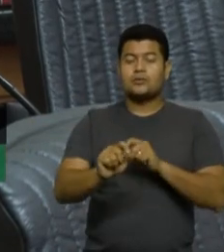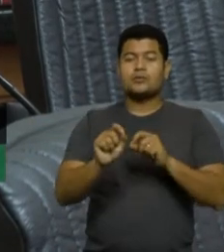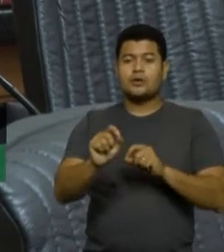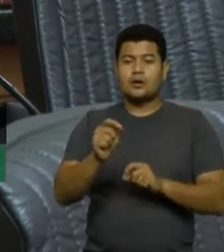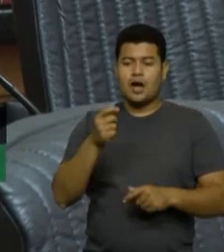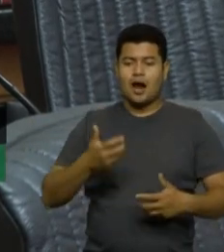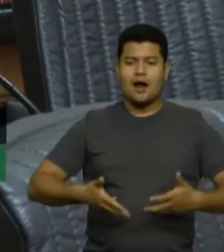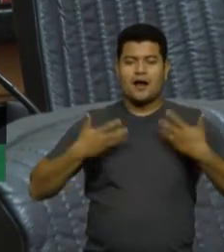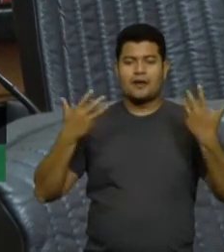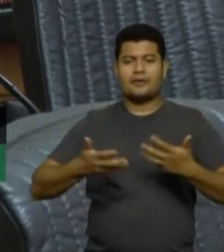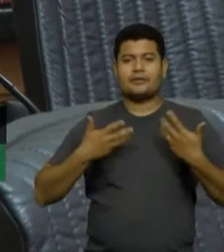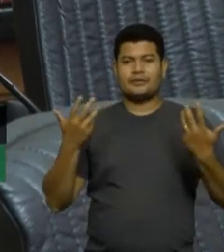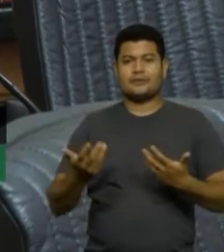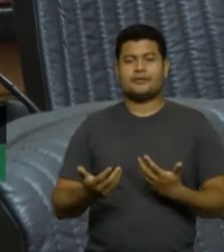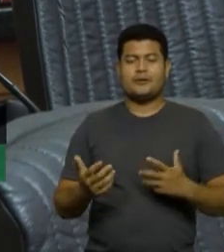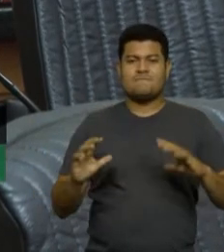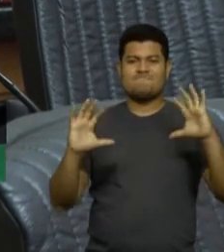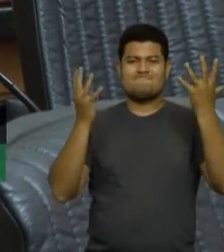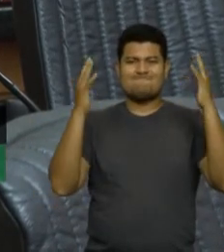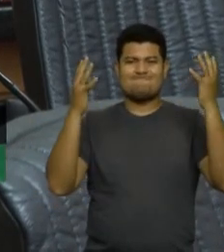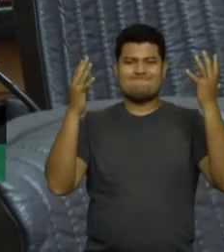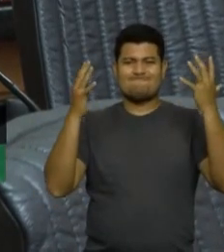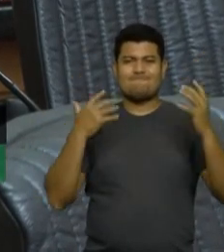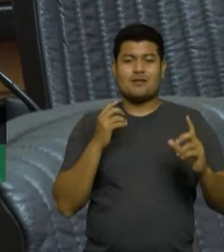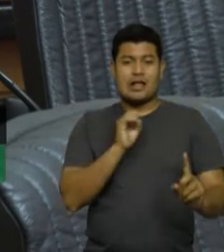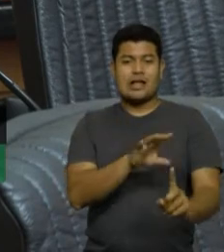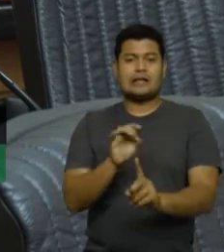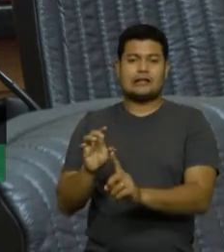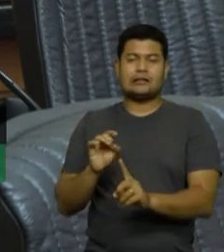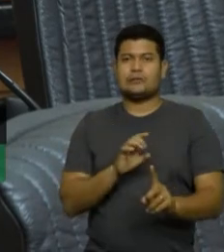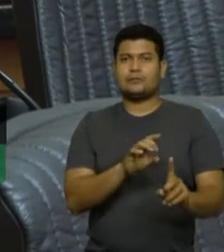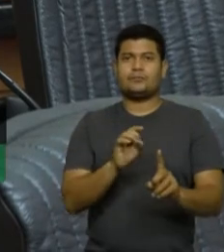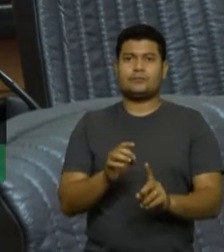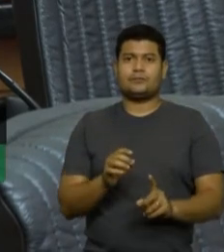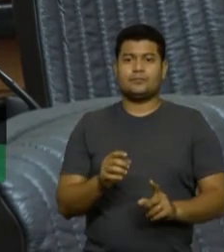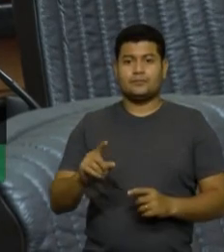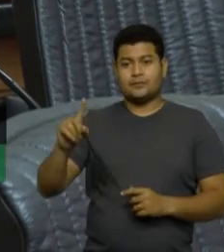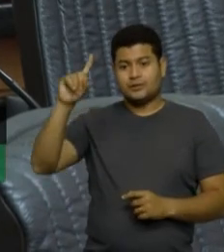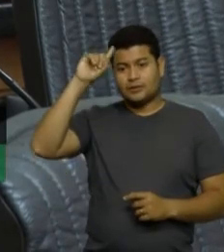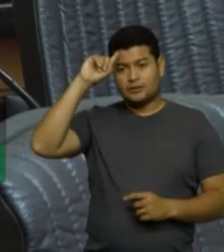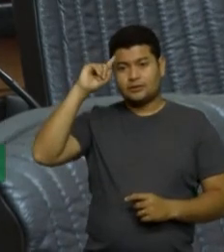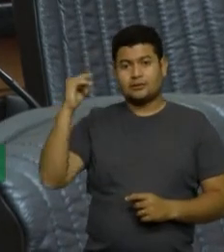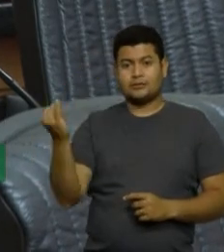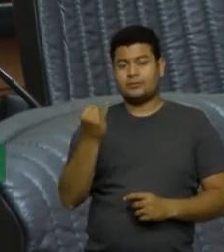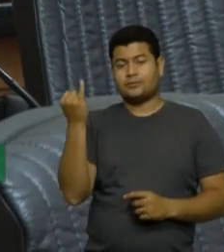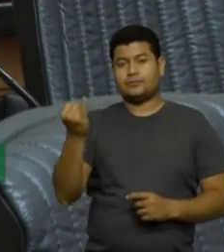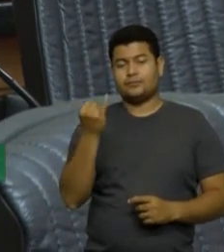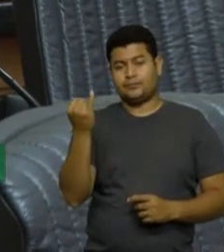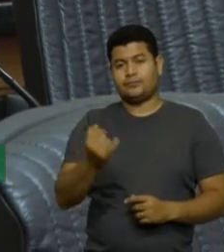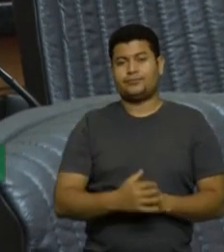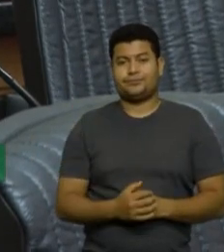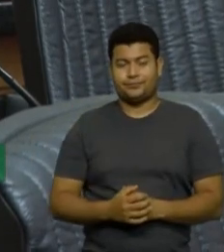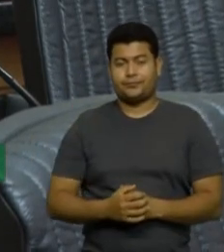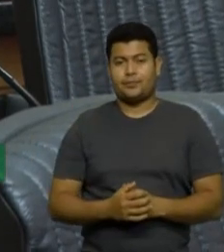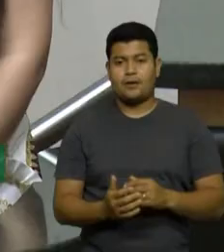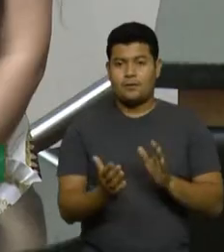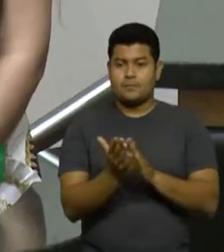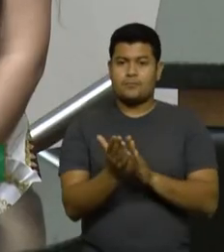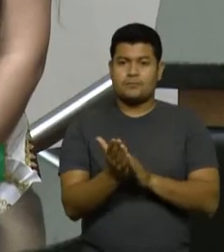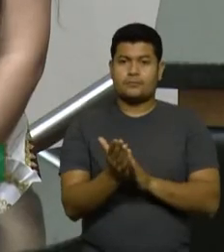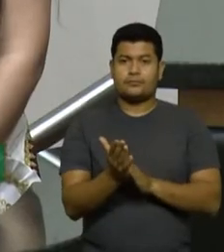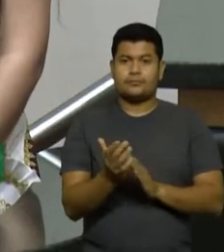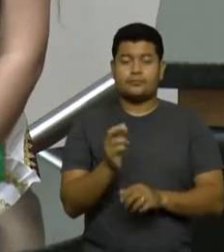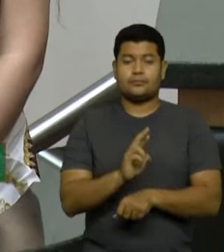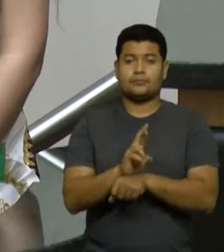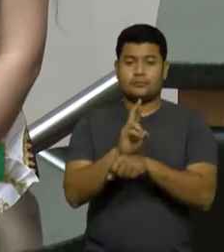é poder estar comemorando com cada um de vocês esses dias tão importantes. Então, parabéns. Em nome aqui do meu